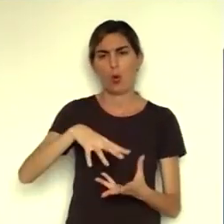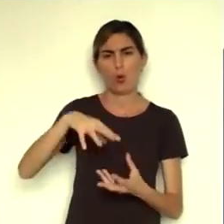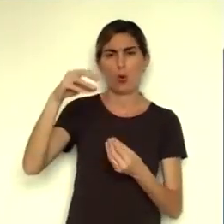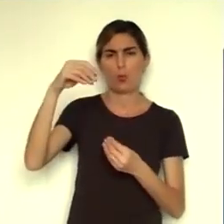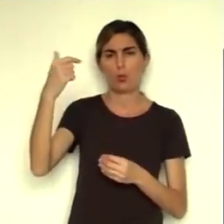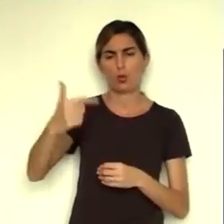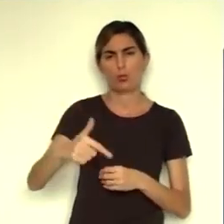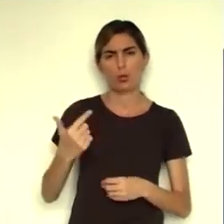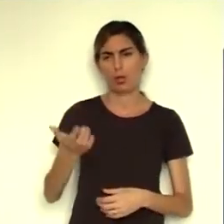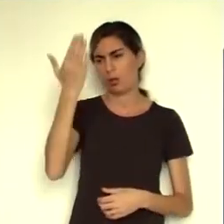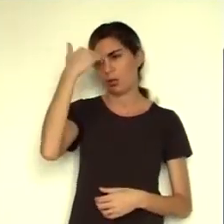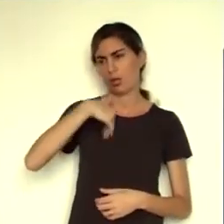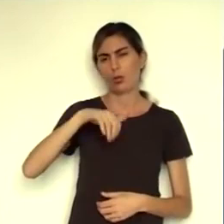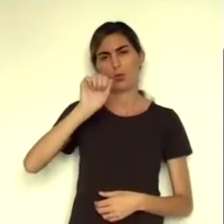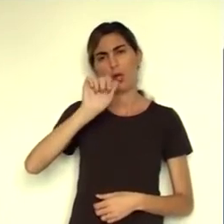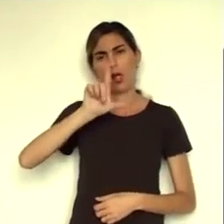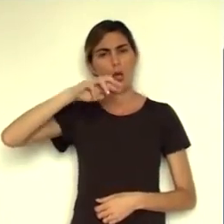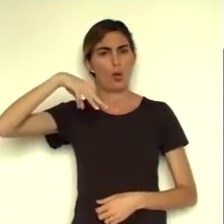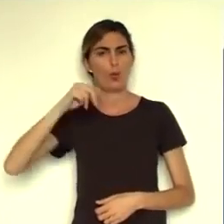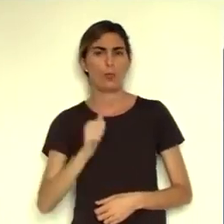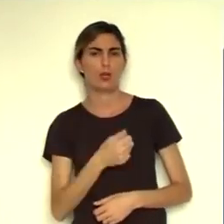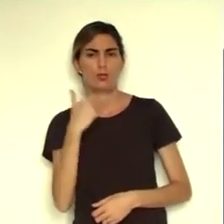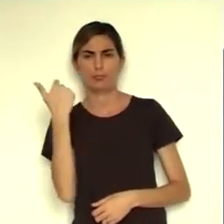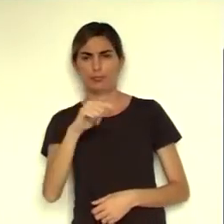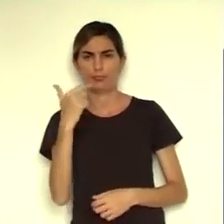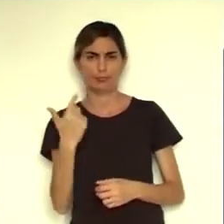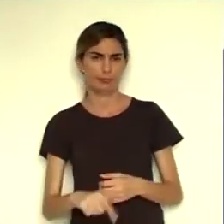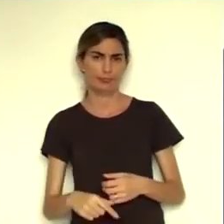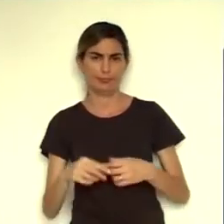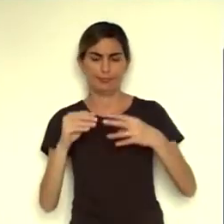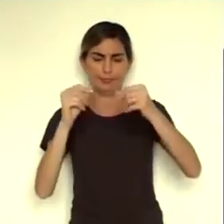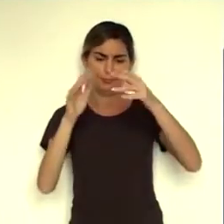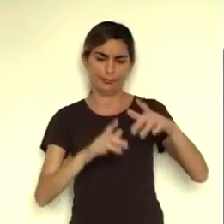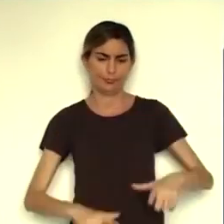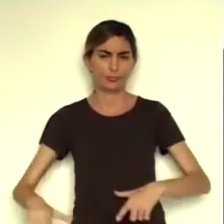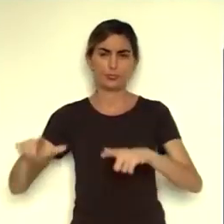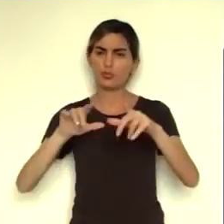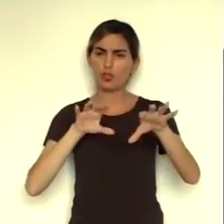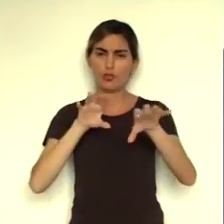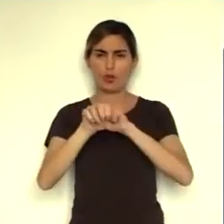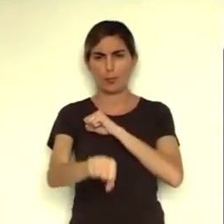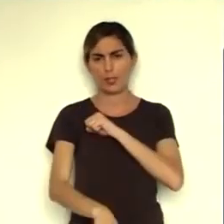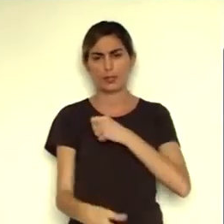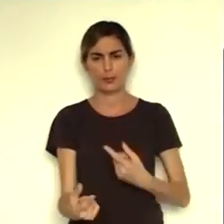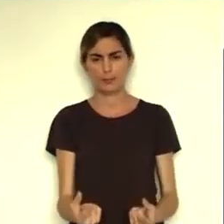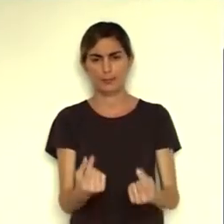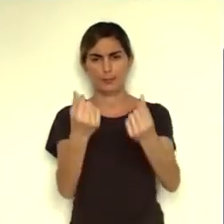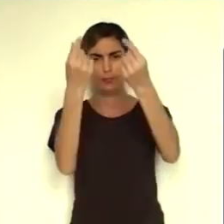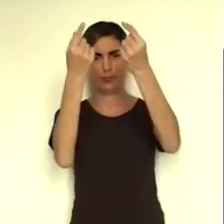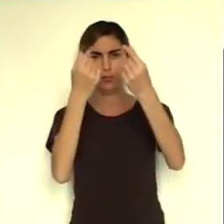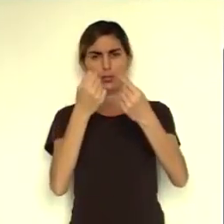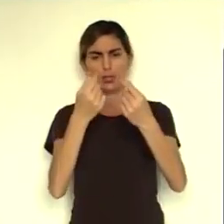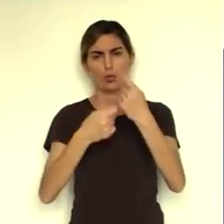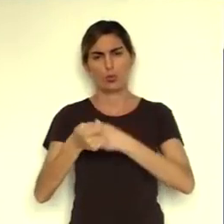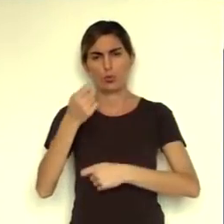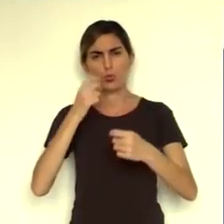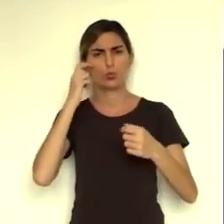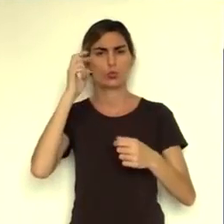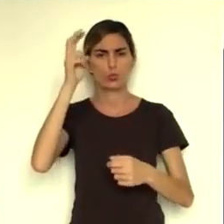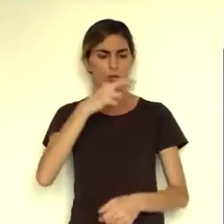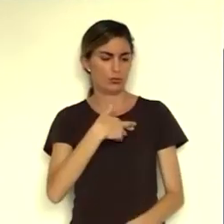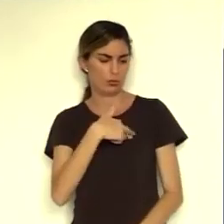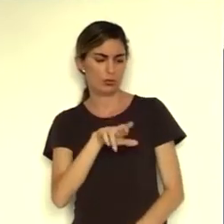alma, construiu a base de sustentação do território brasileiro, além de auxiliar na formação econômica, cultural e